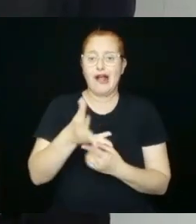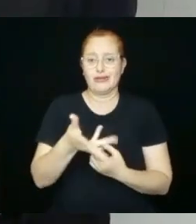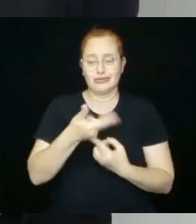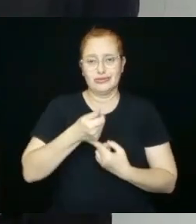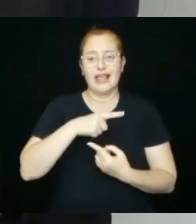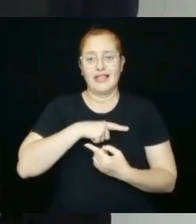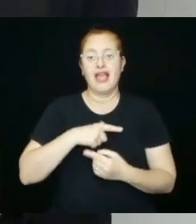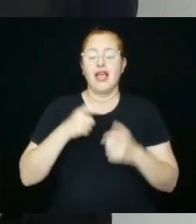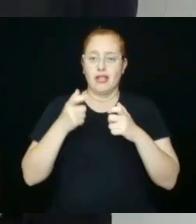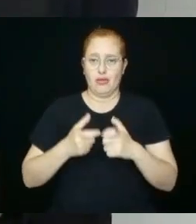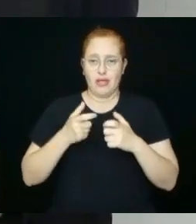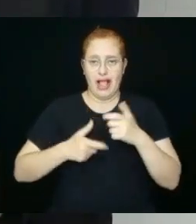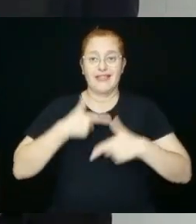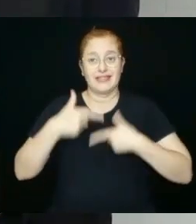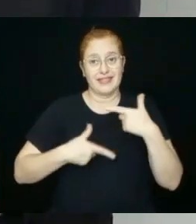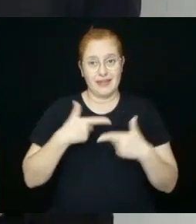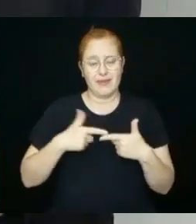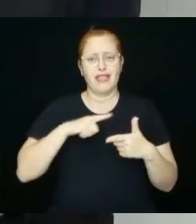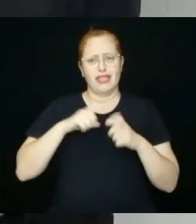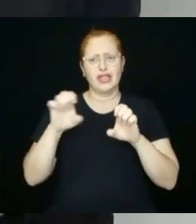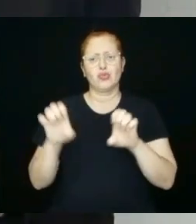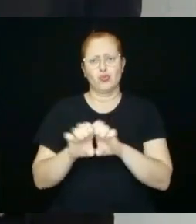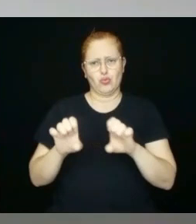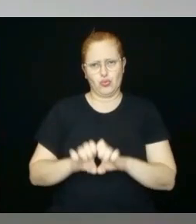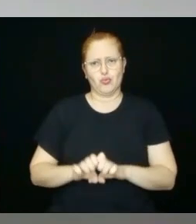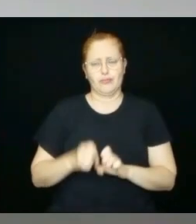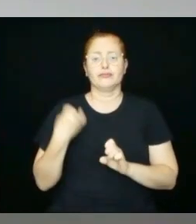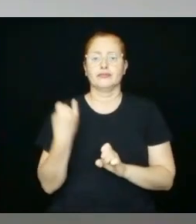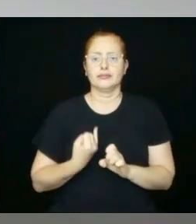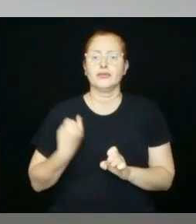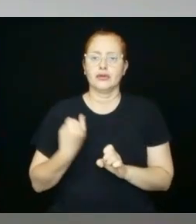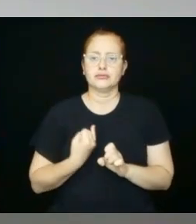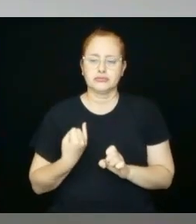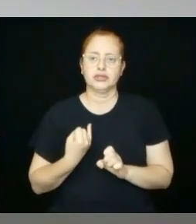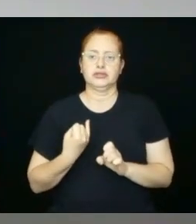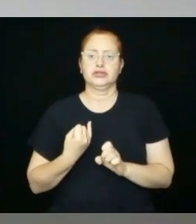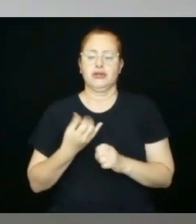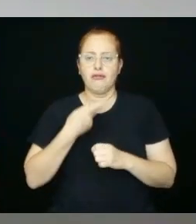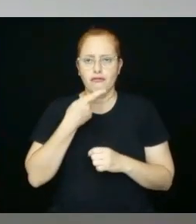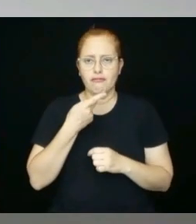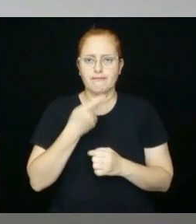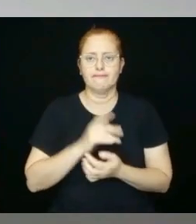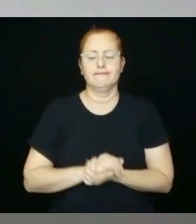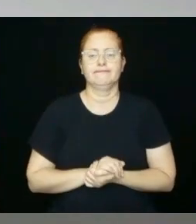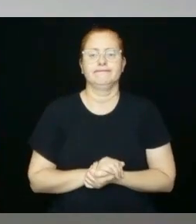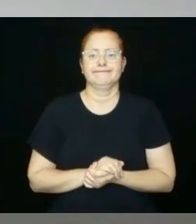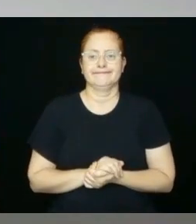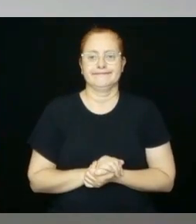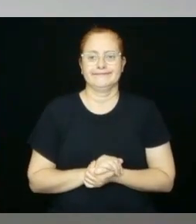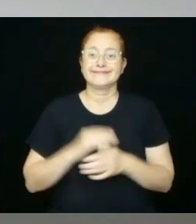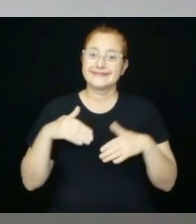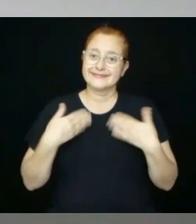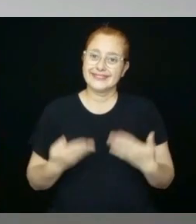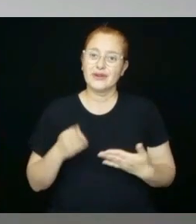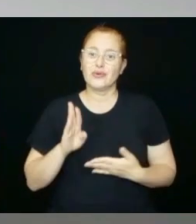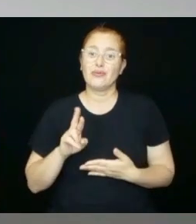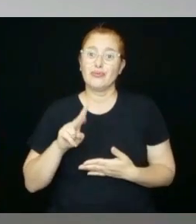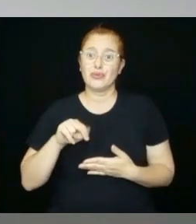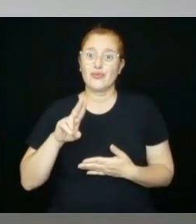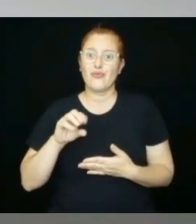um lugar para trabalhar com toda essa estrutura. Isso é muito importante de ser pontuado, assim. Bom, o